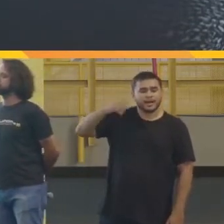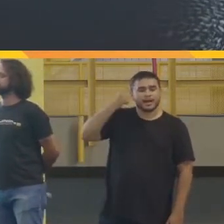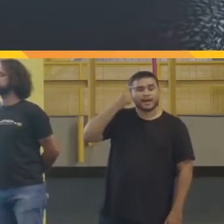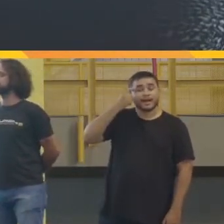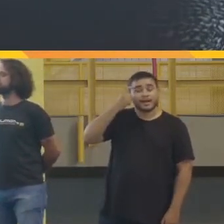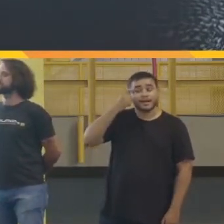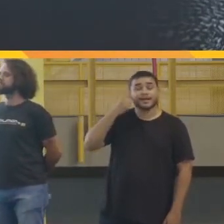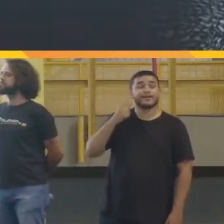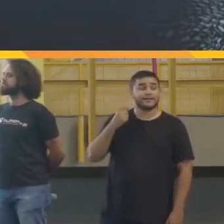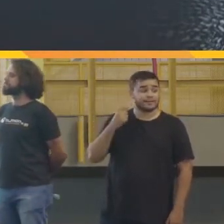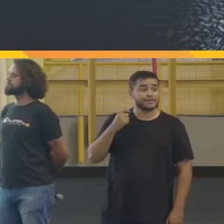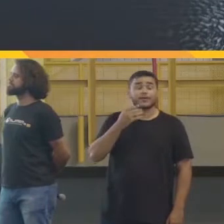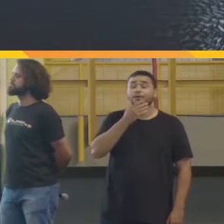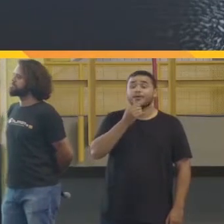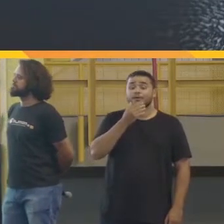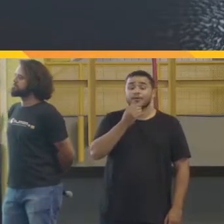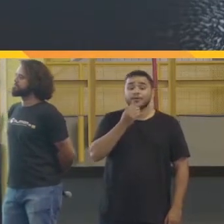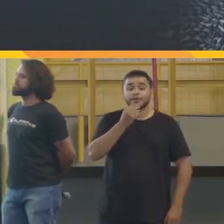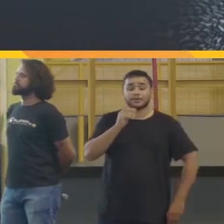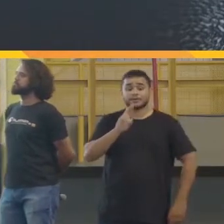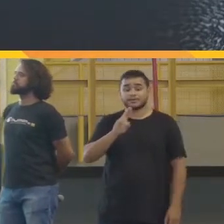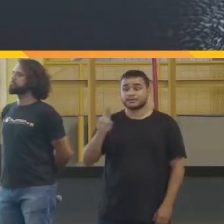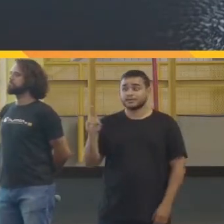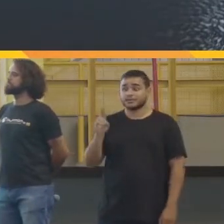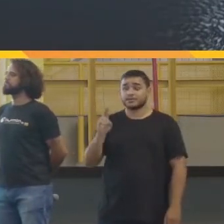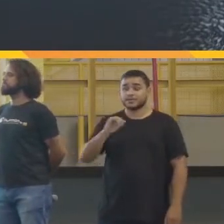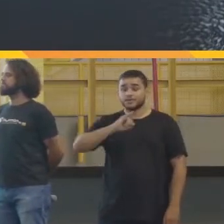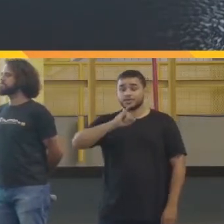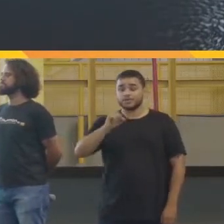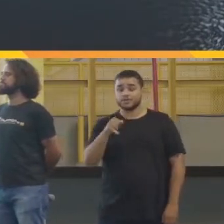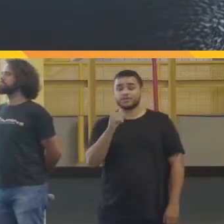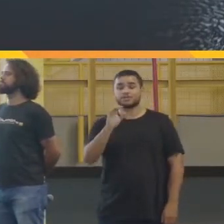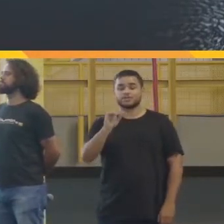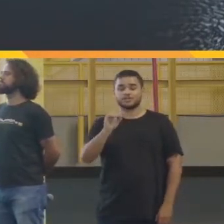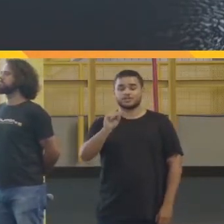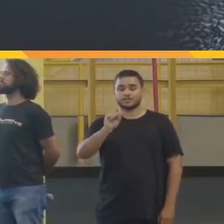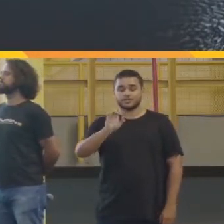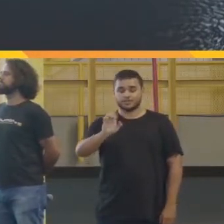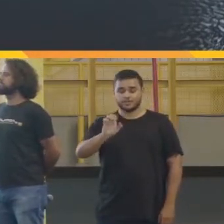seminarista chamado, olha o nome dele, ó, José